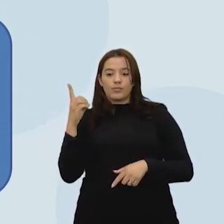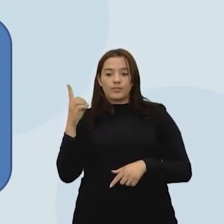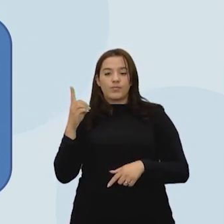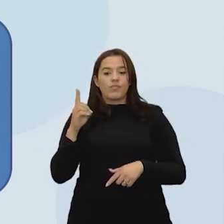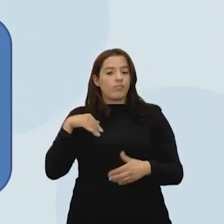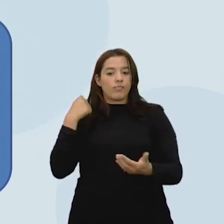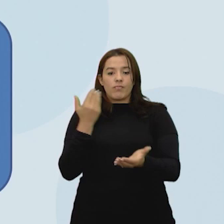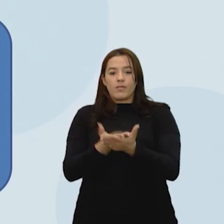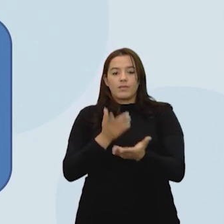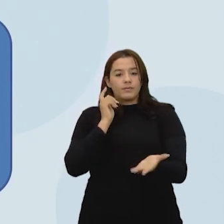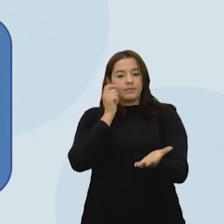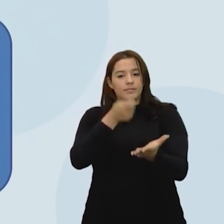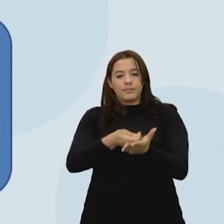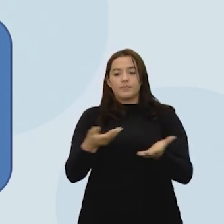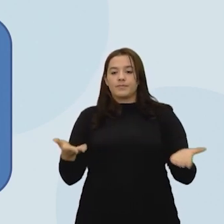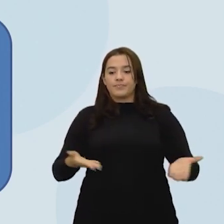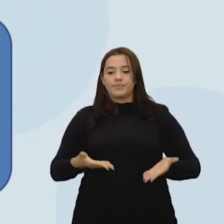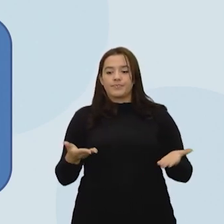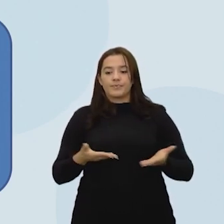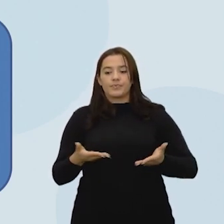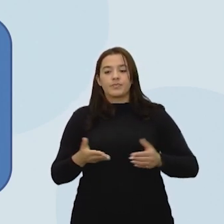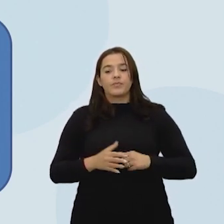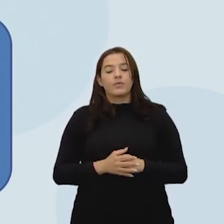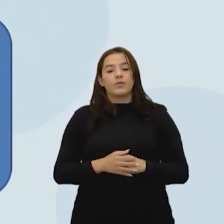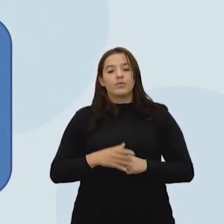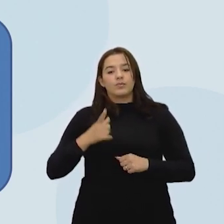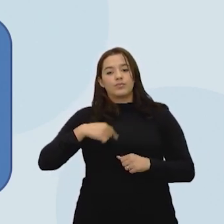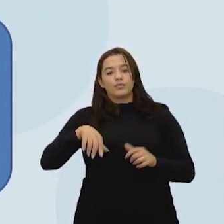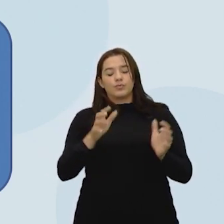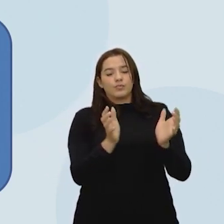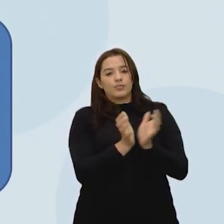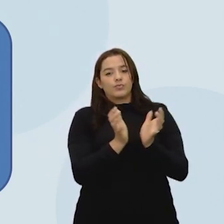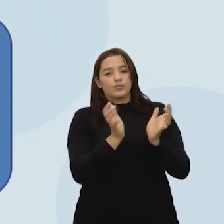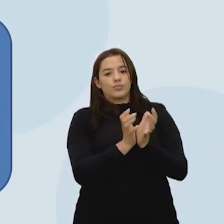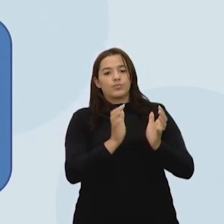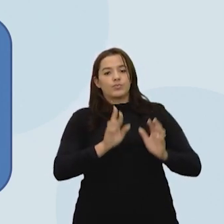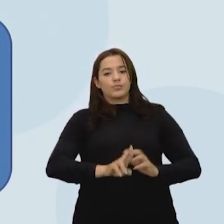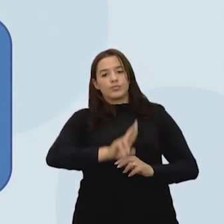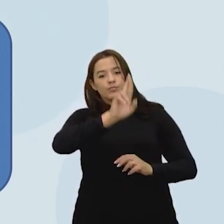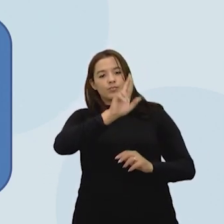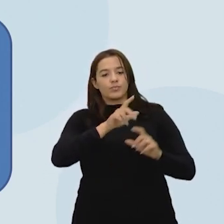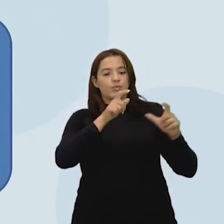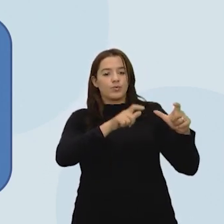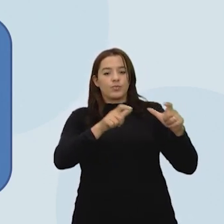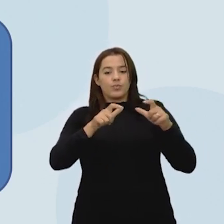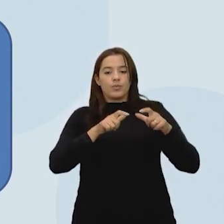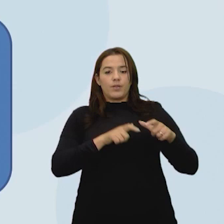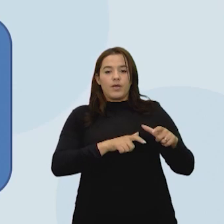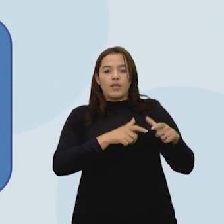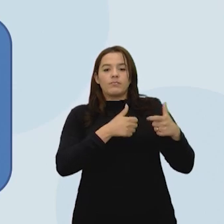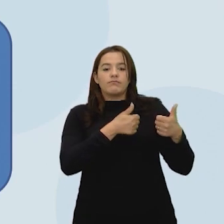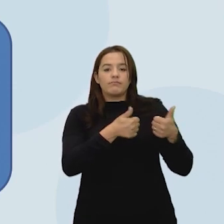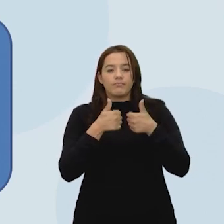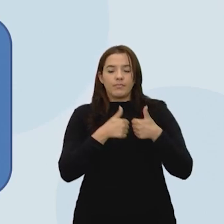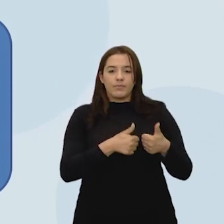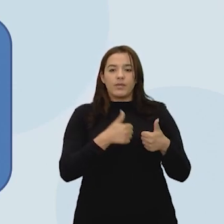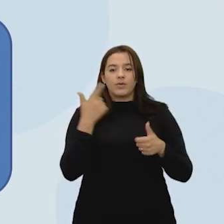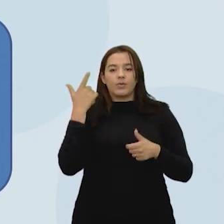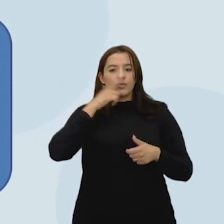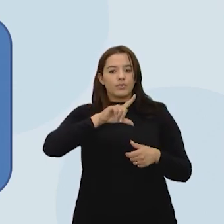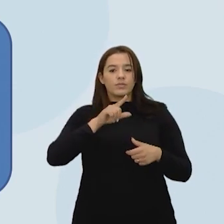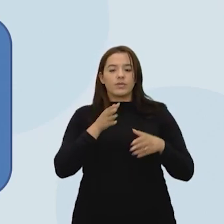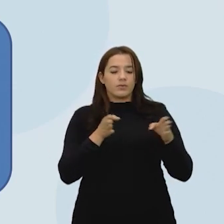está pagando até hoje. As elites locais, elas acabam se dando bem